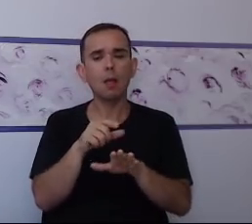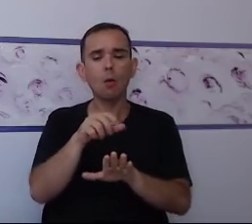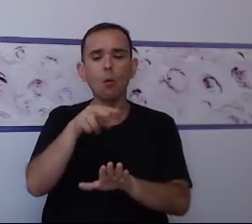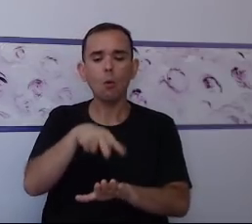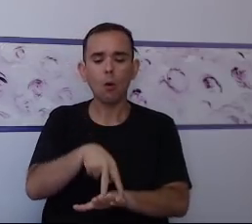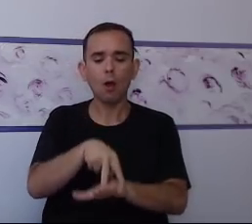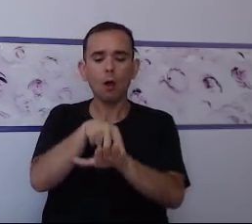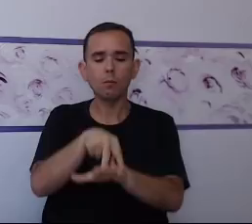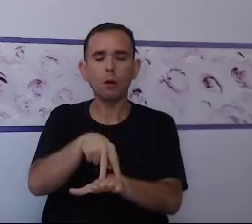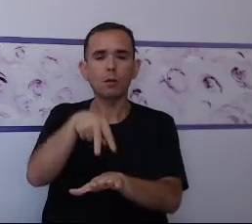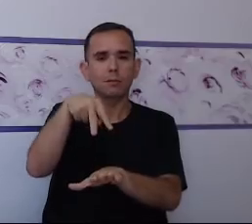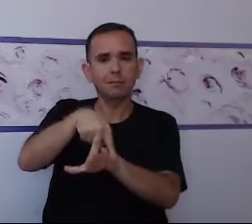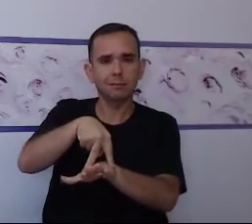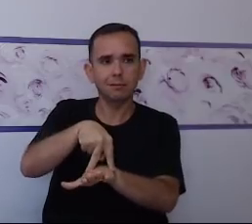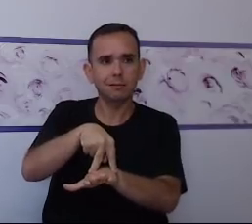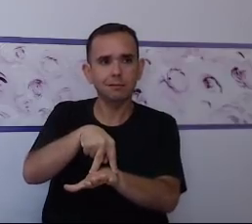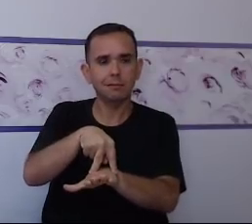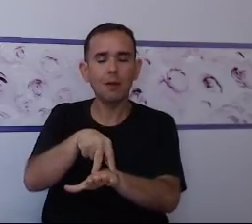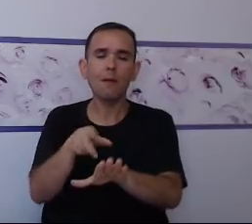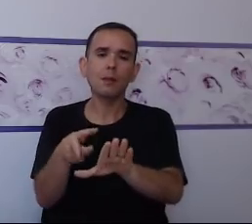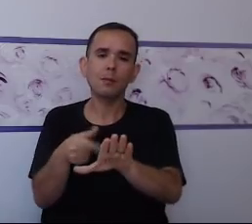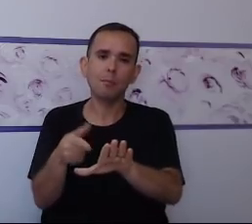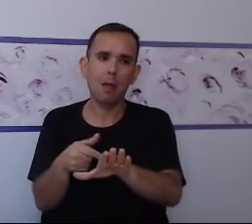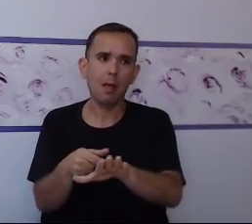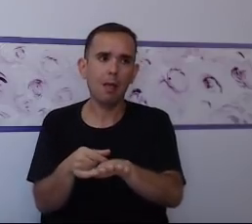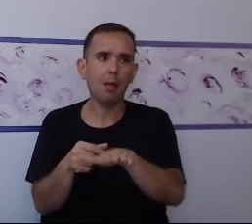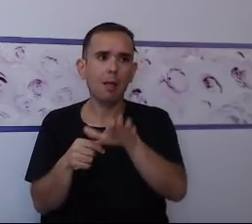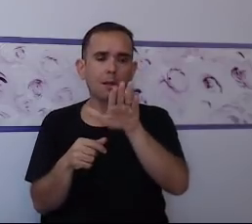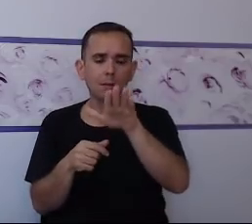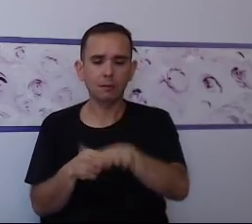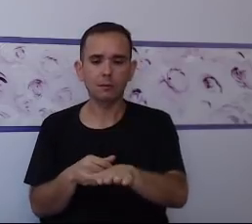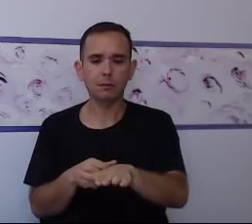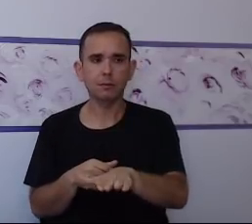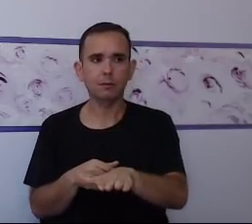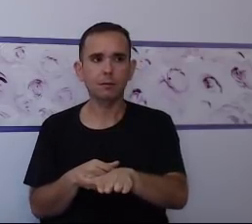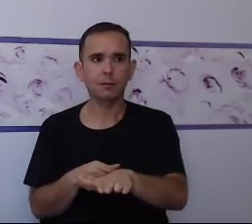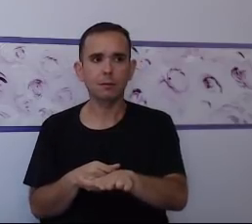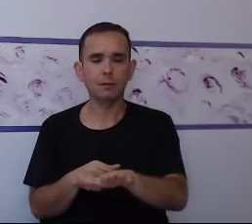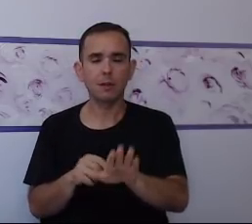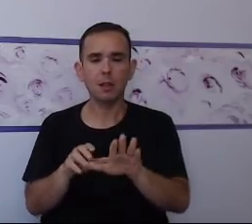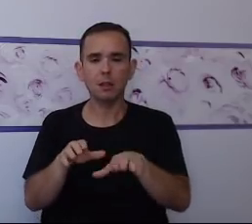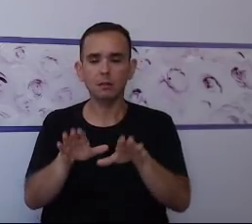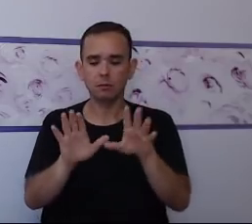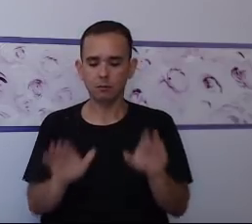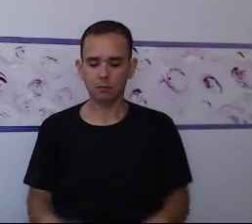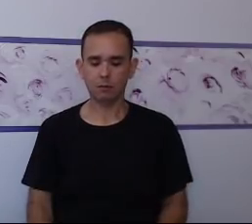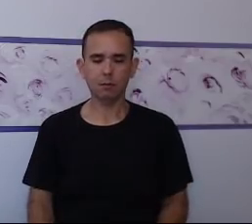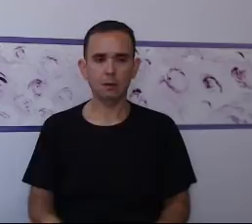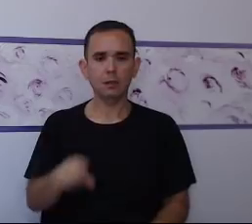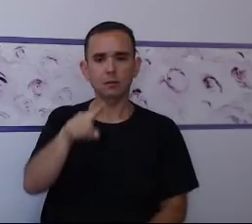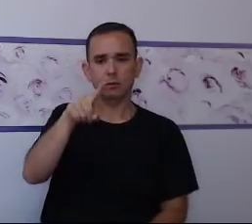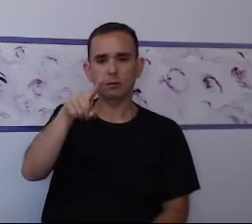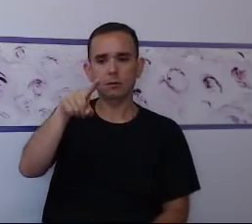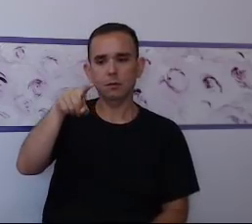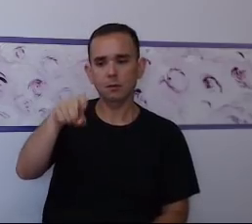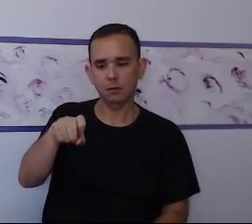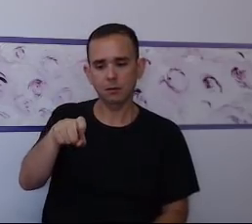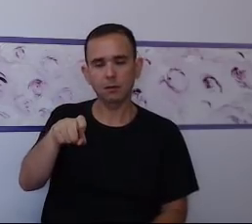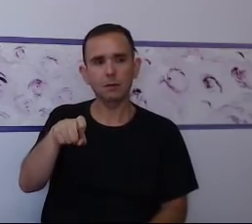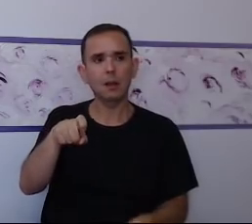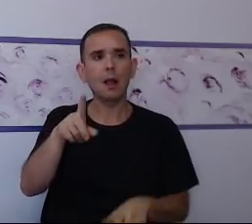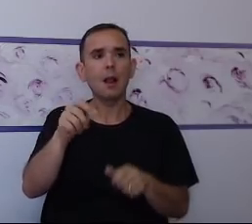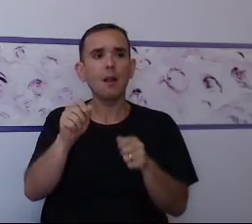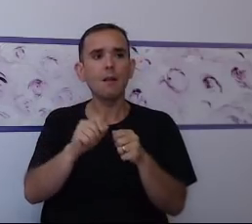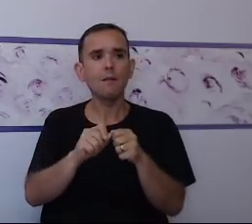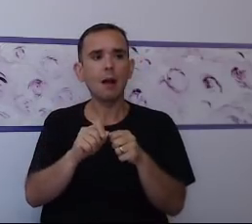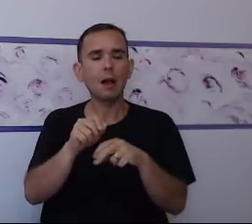O que é um apoio plantar? É um apoio que vai no pé, onde ele vai fazer um ângulo de 90 graus de joelho. A partir do momento que ele faz esse ângulo de 90 graus de joelho, ele se